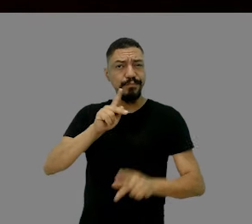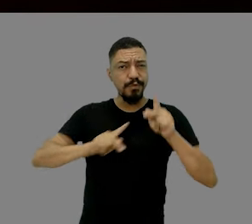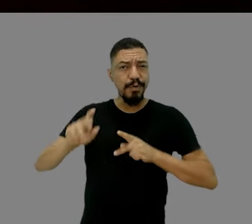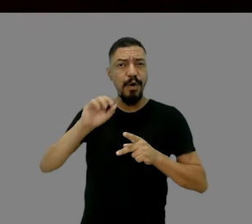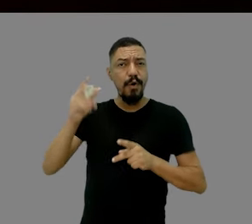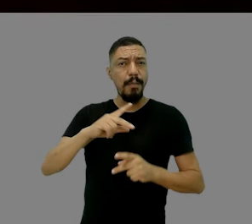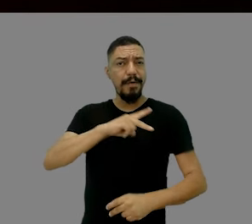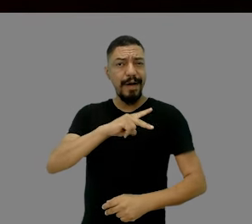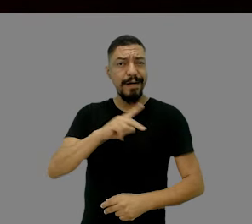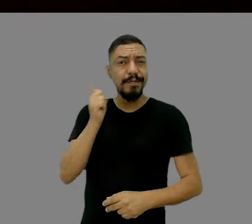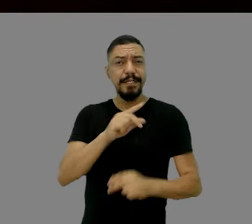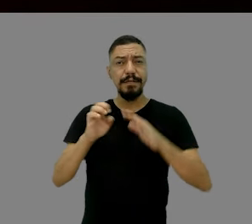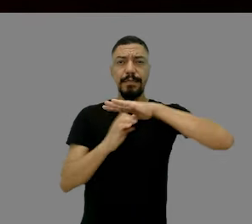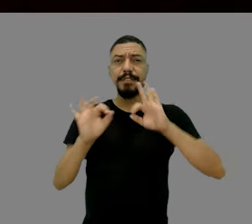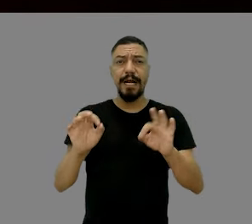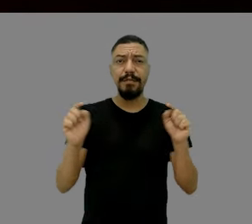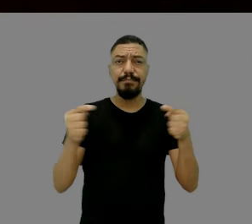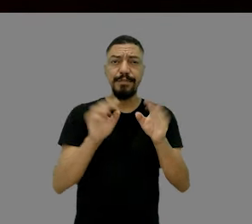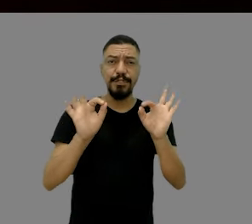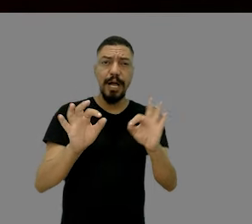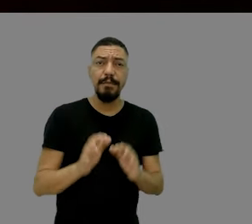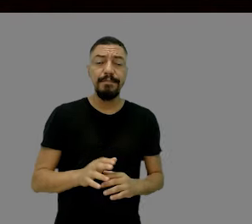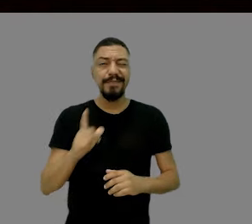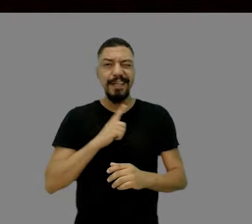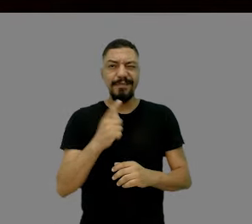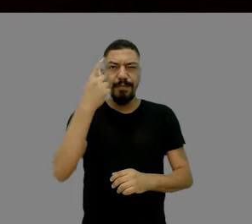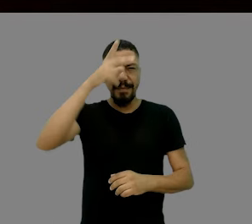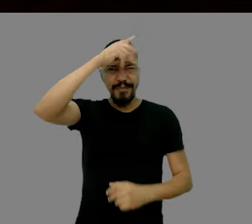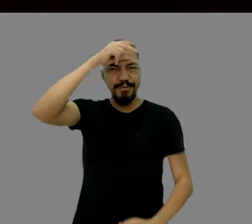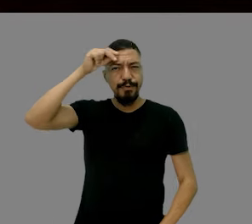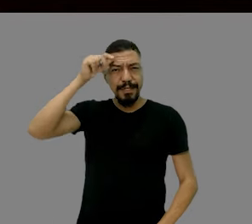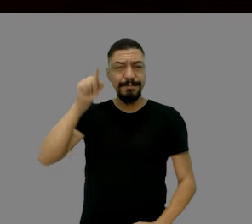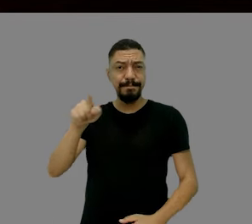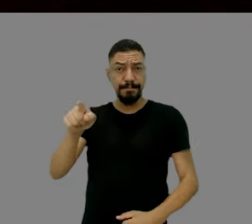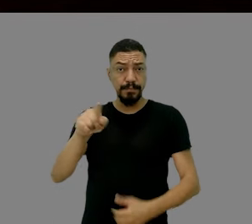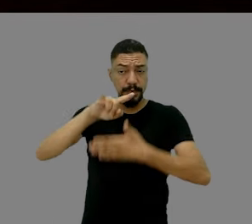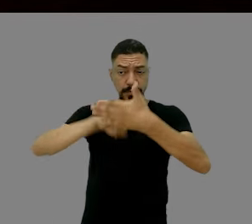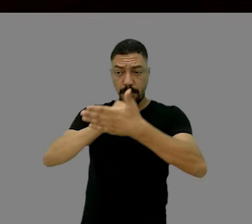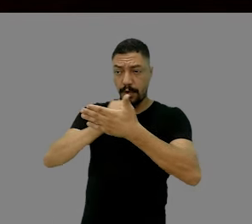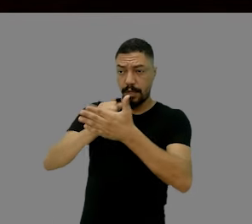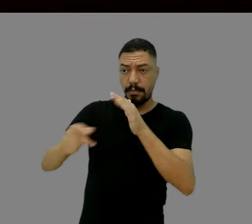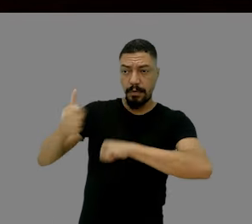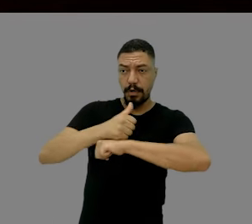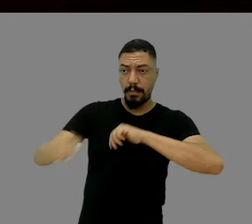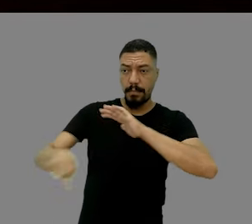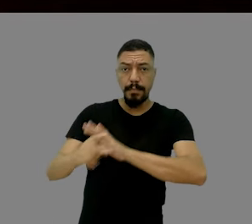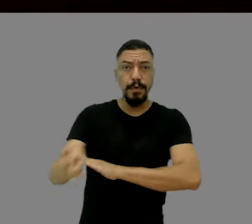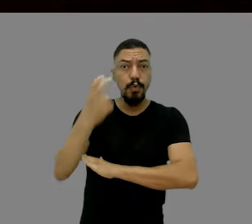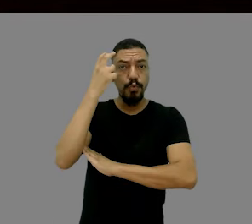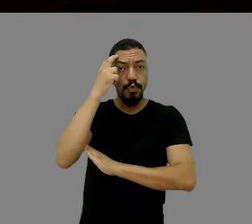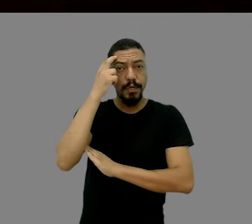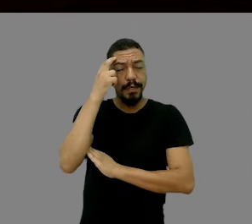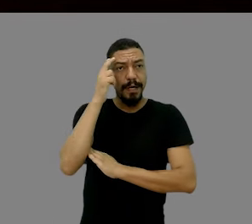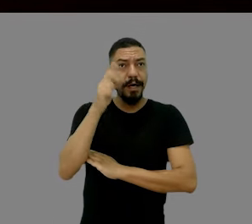prefeituras, né, que contrata profissionais da cultura não via lei de incentivo, que 1/3 dos